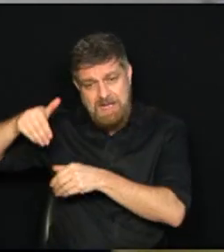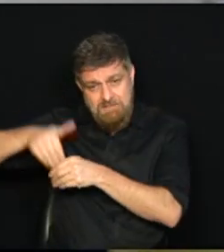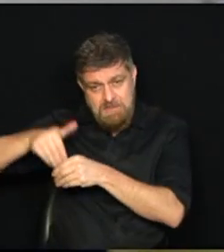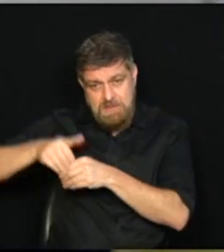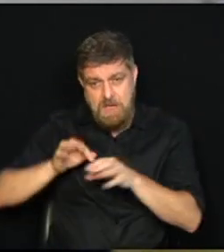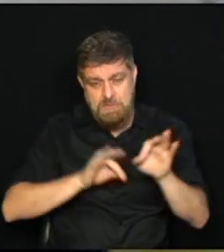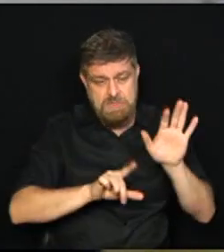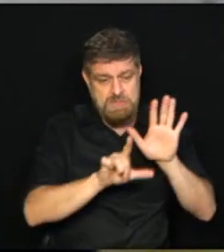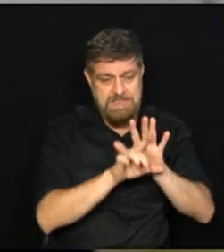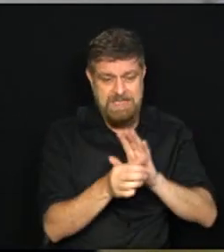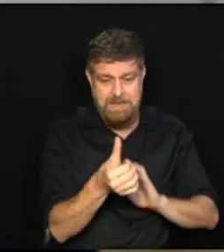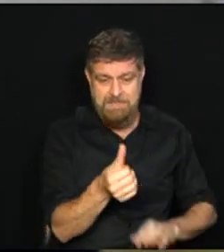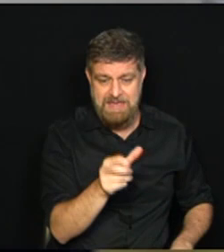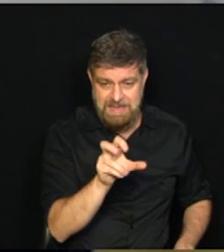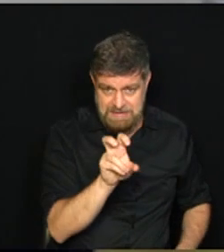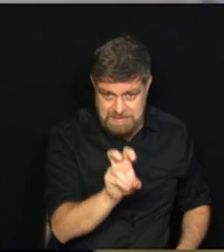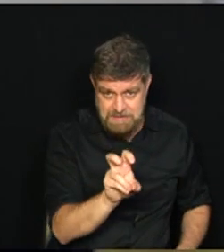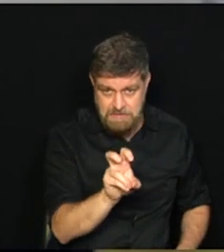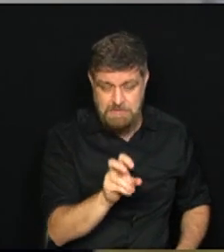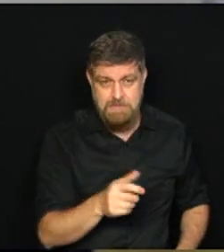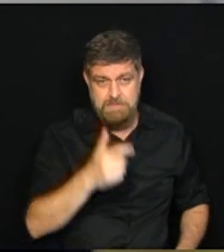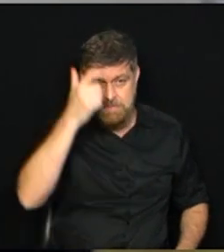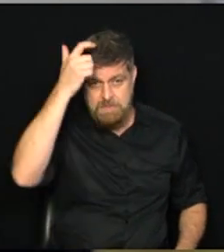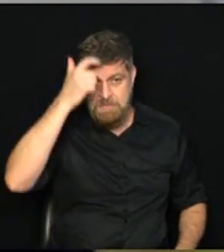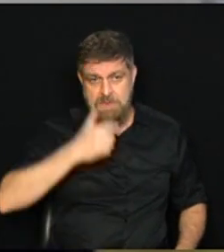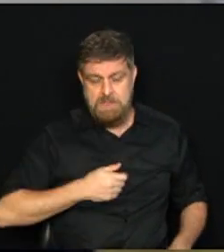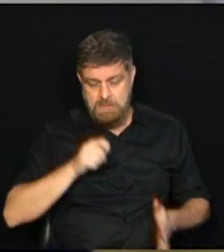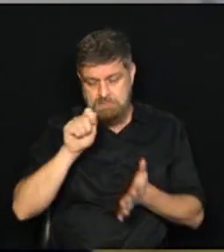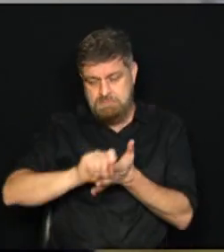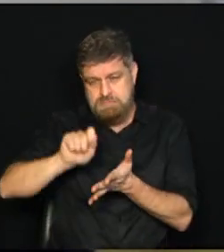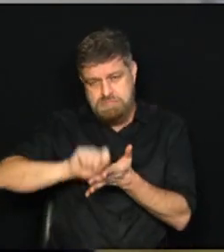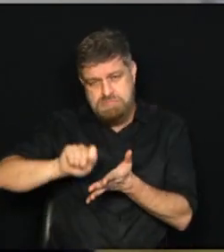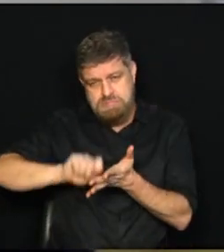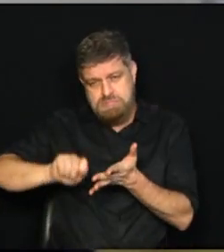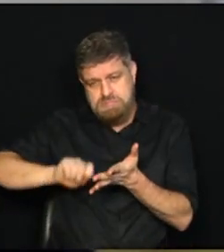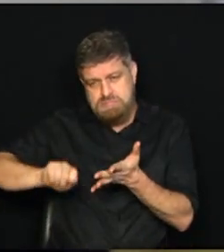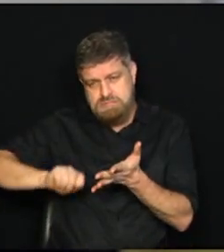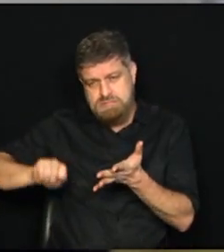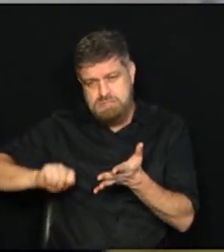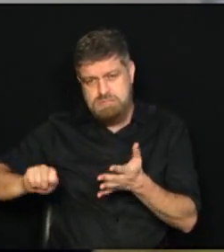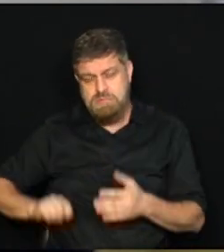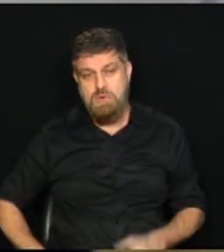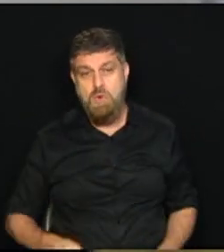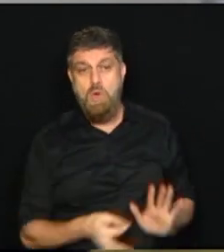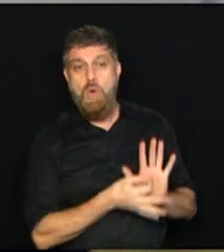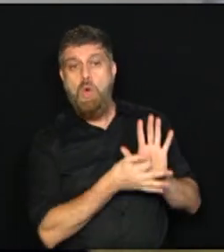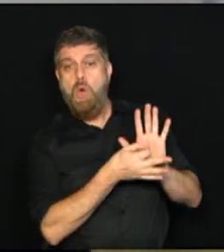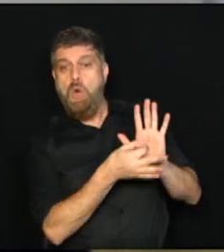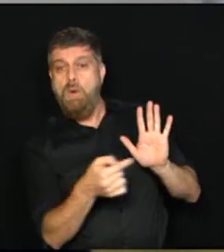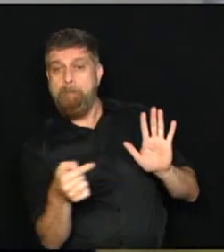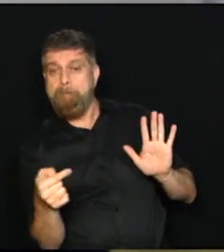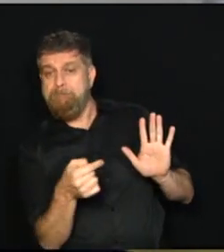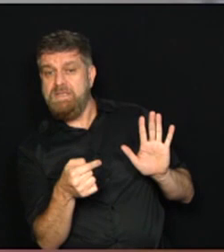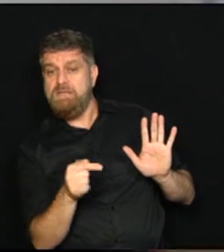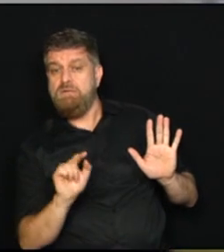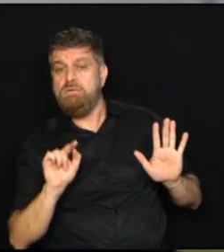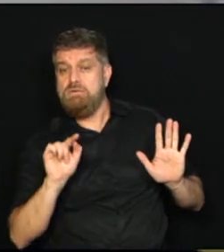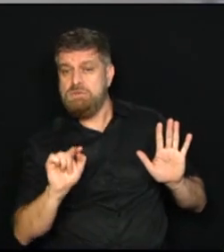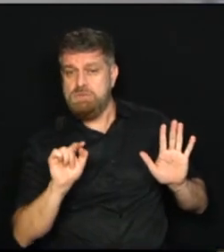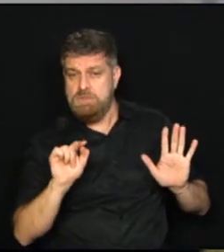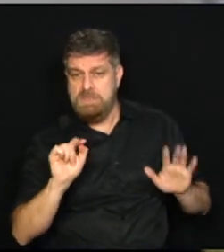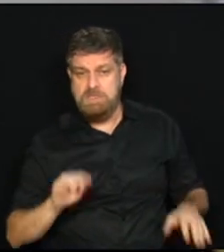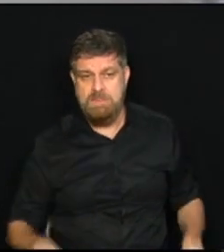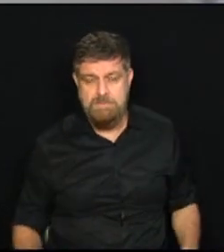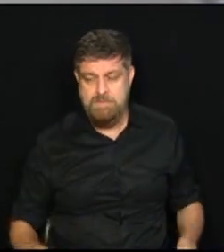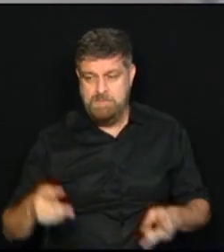número 65, do qual a gente subscreve e que foi uma sugestão dos nossos